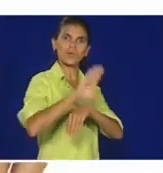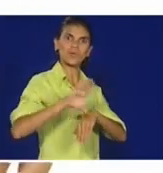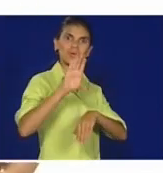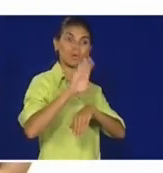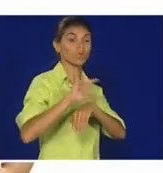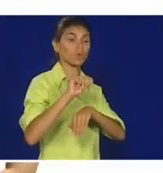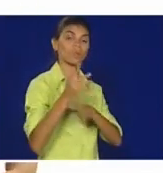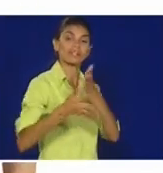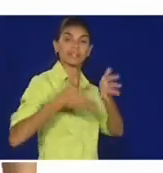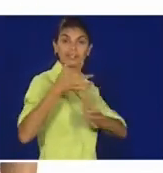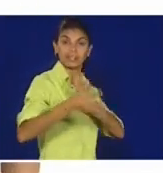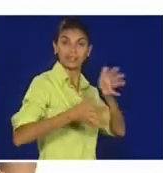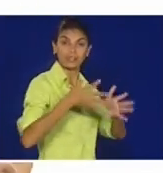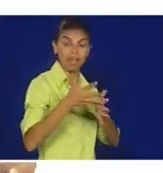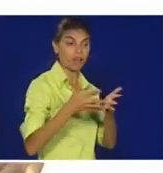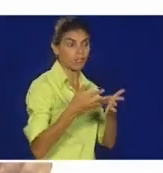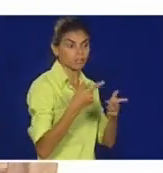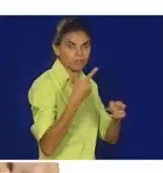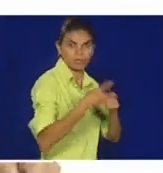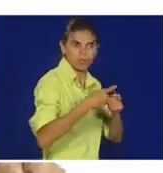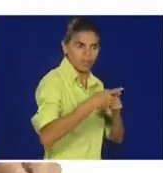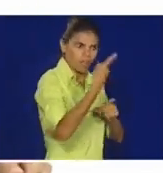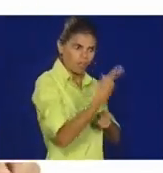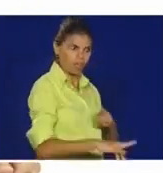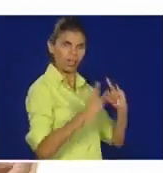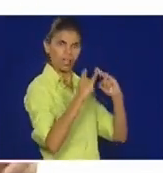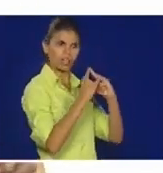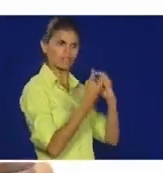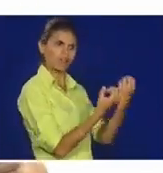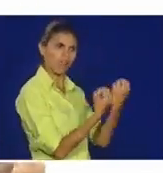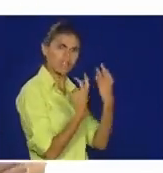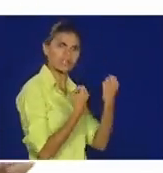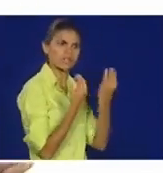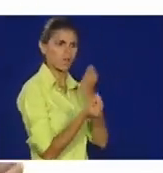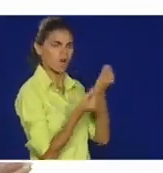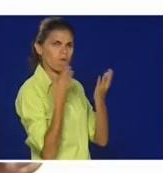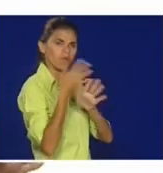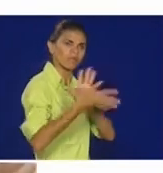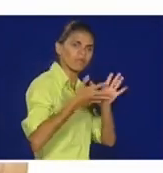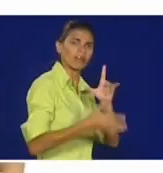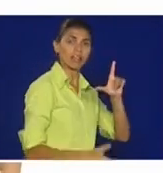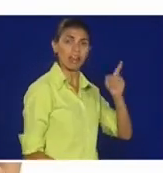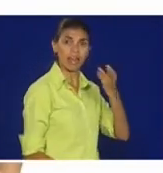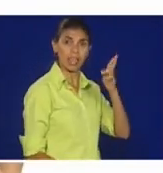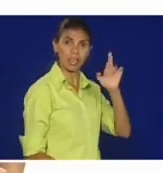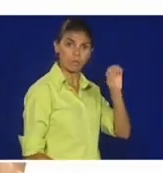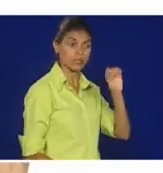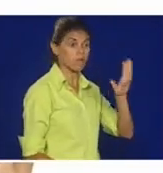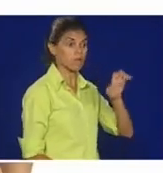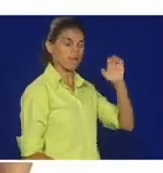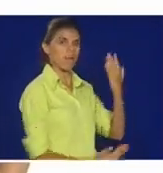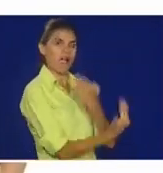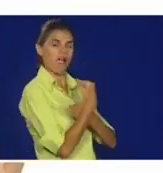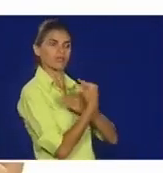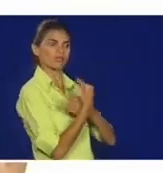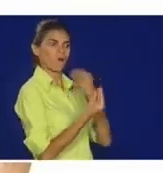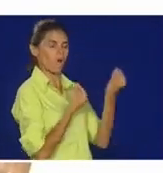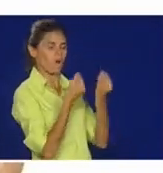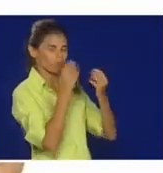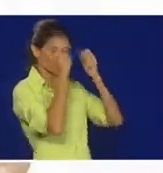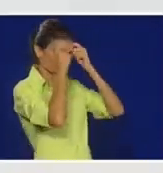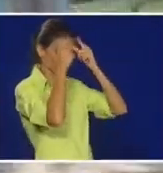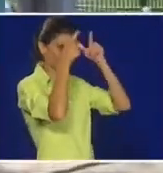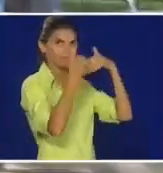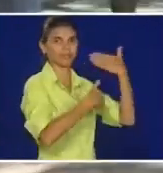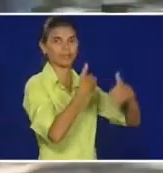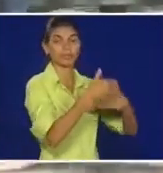sinais também. Porque aqui tem a língua de Libras para as mães, que ajuda muito, muito